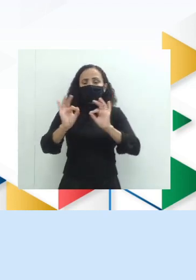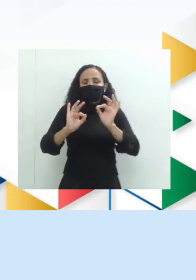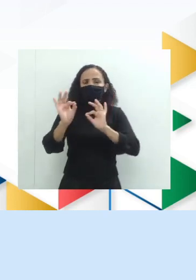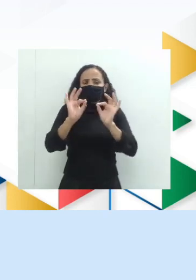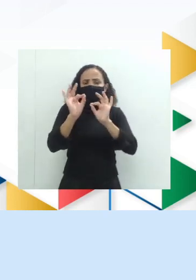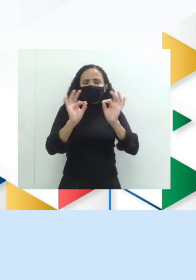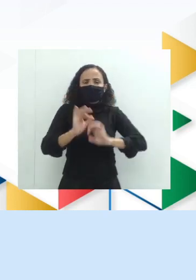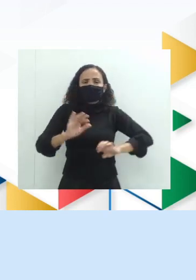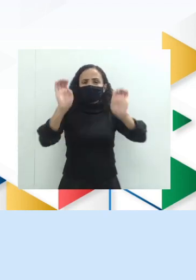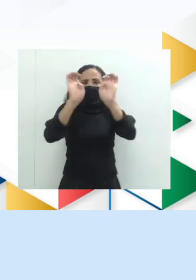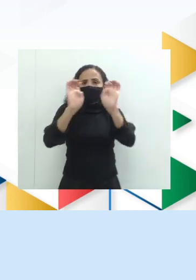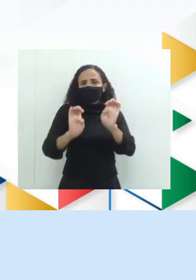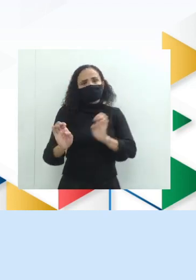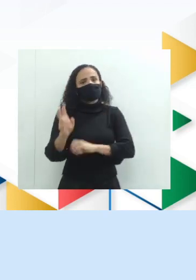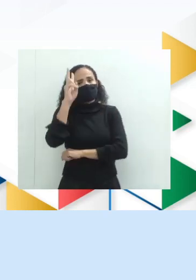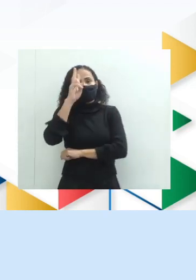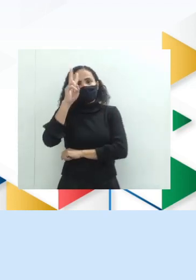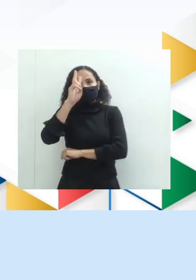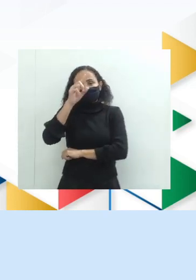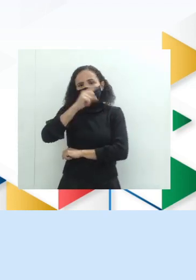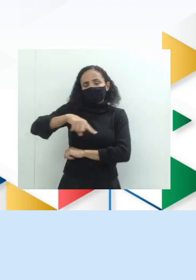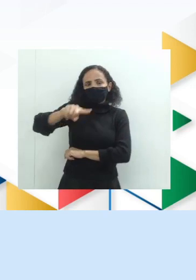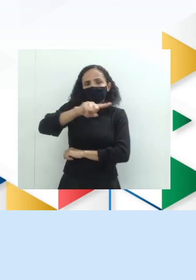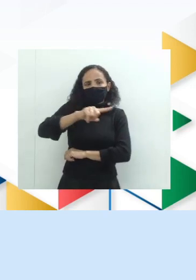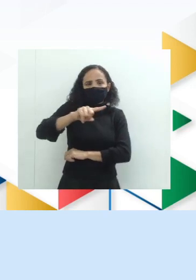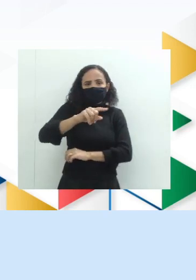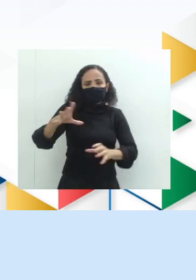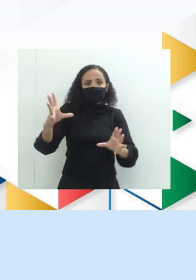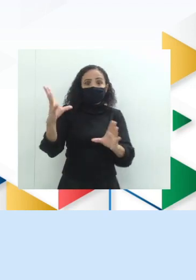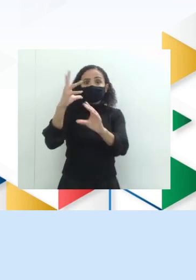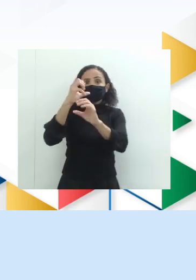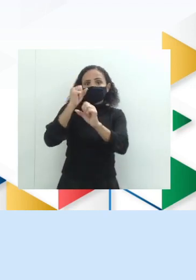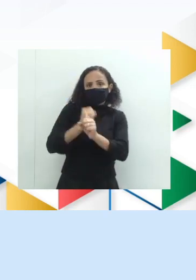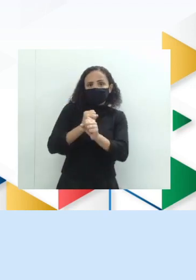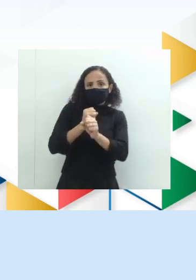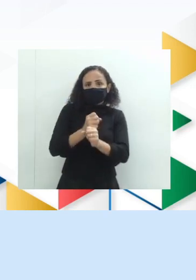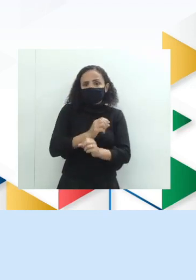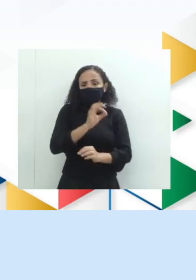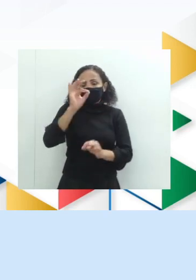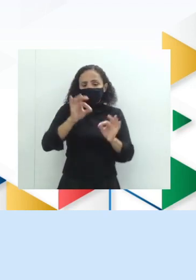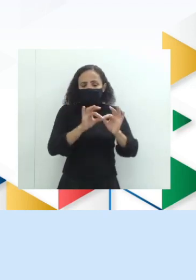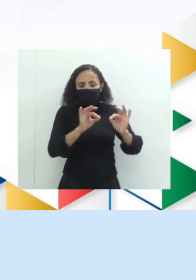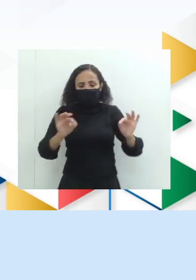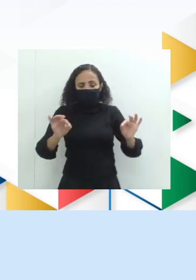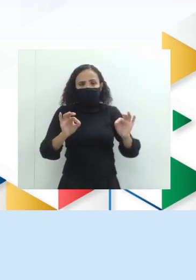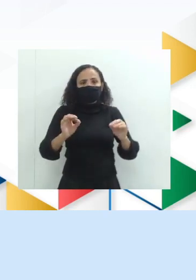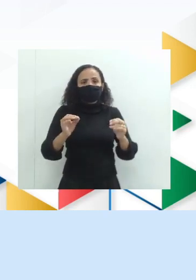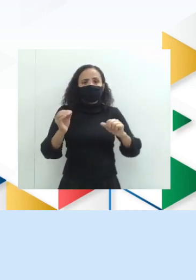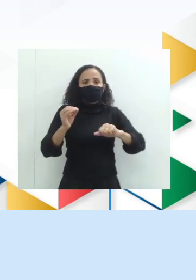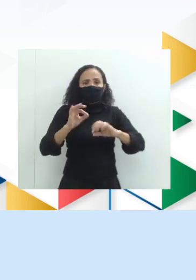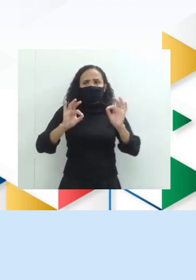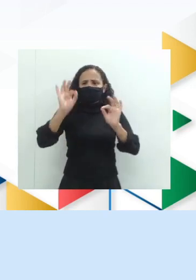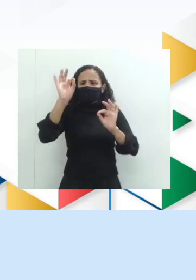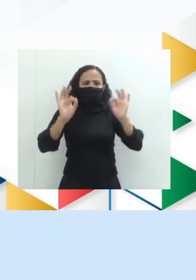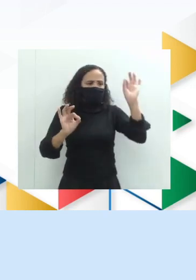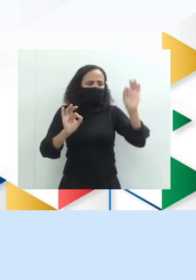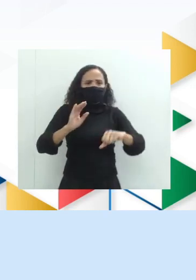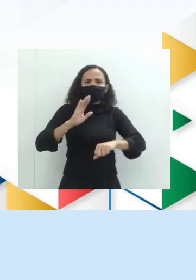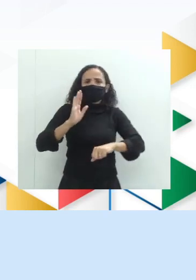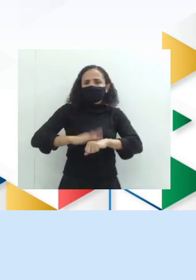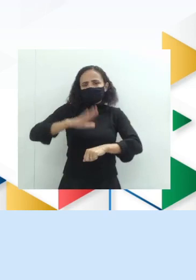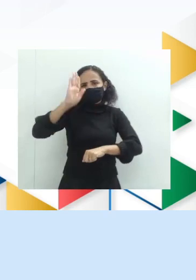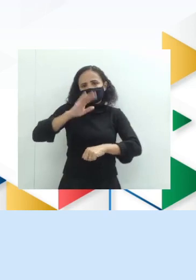montar o triângulo. Lembra? A soma de duas semi-retas dessa tem que ser maior que qualquer um dos